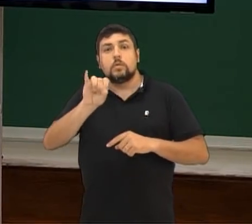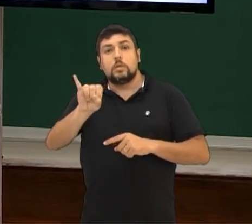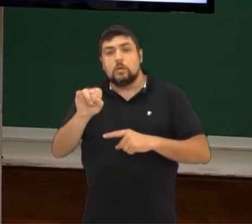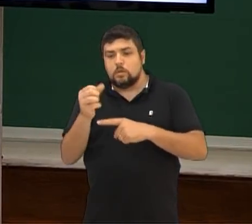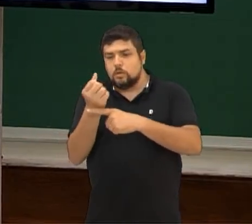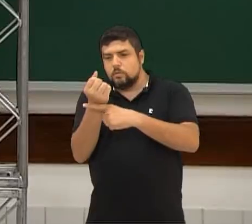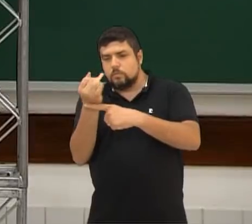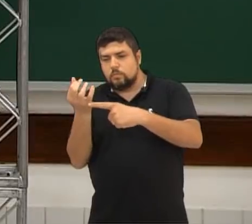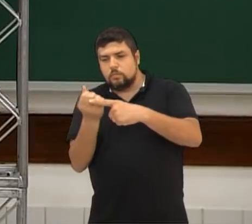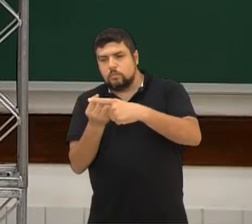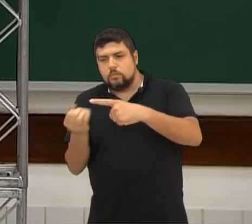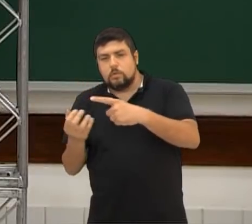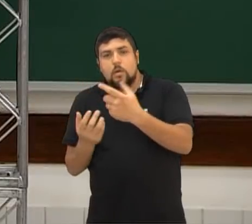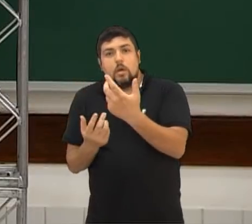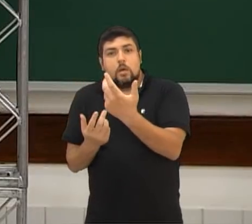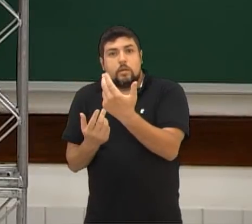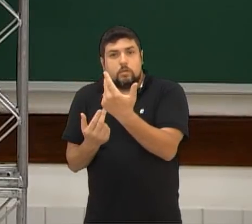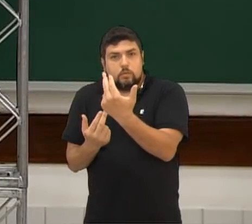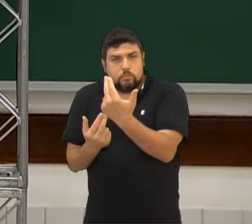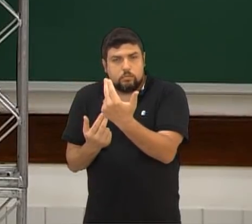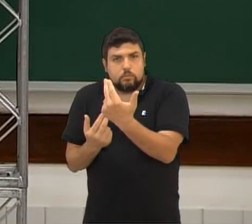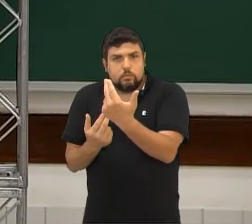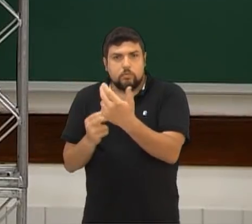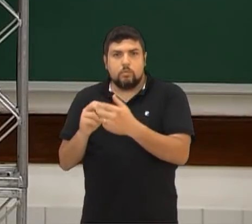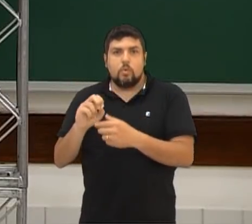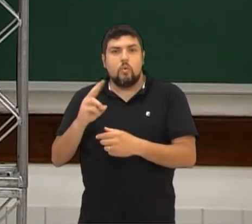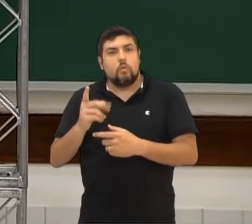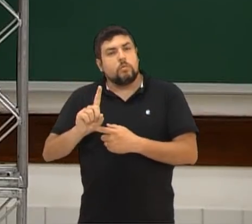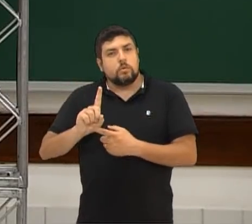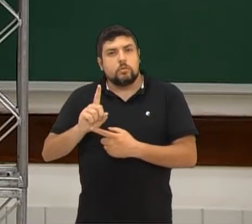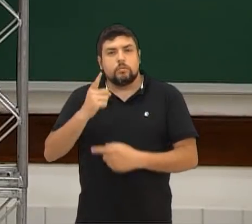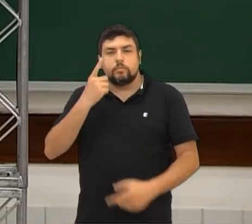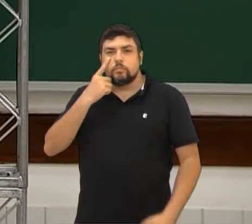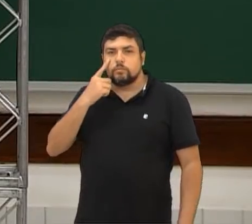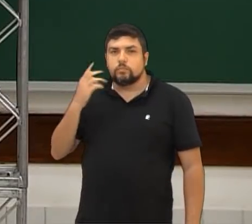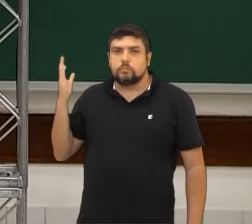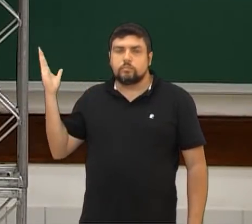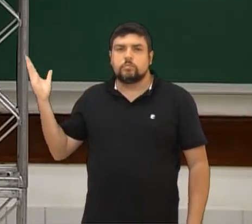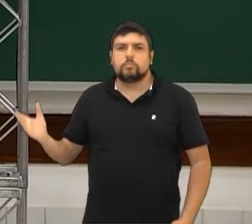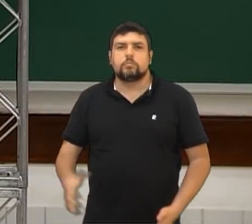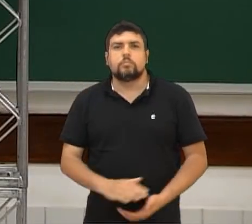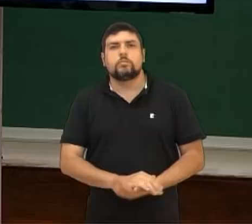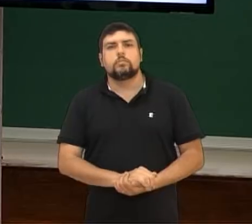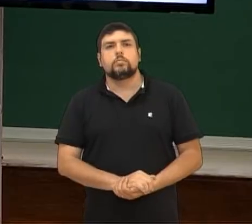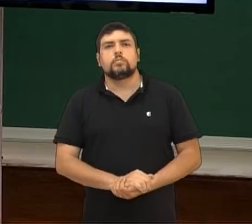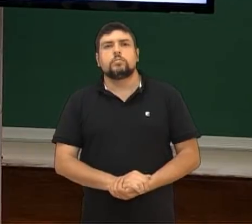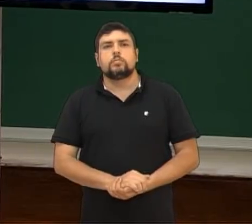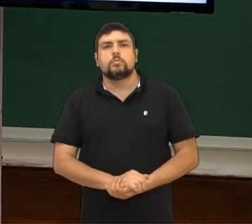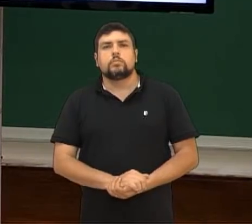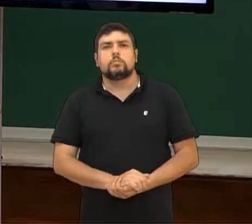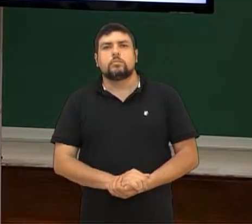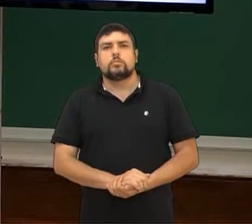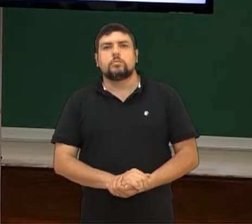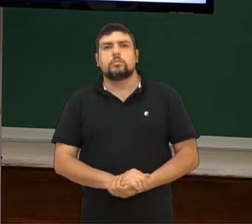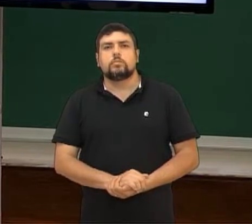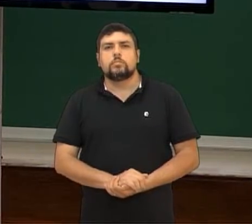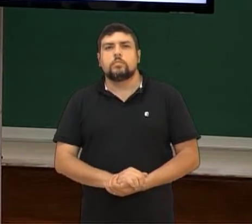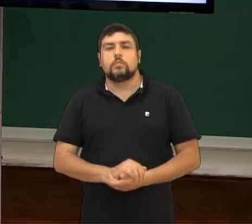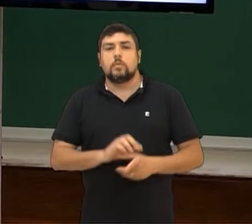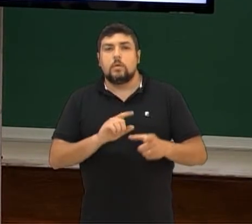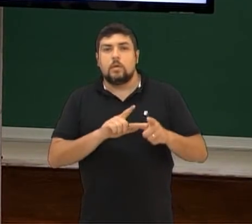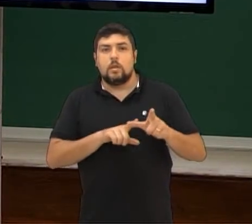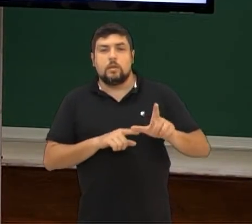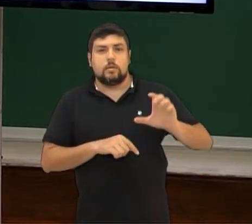corresponde, se os dois lados têm a mesma proporção. E na letra C, a